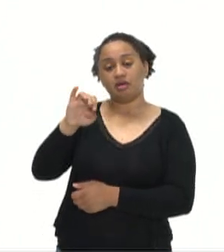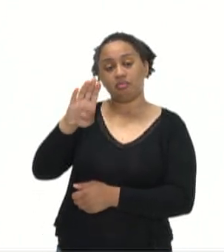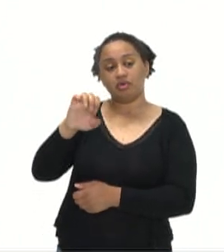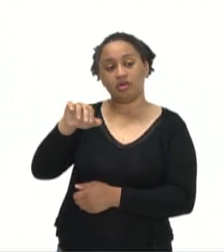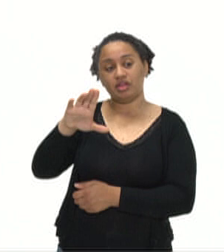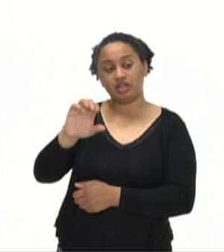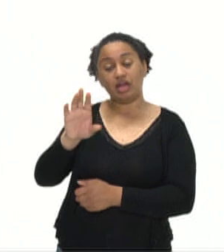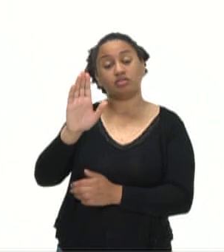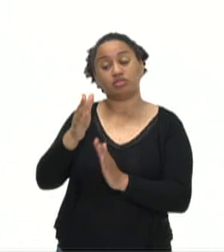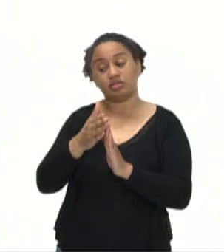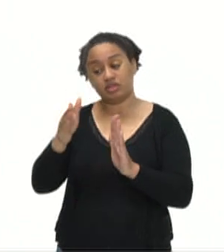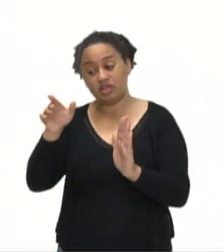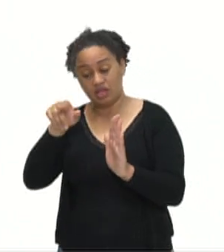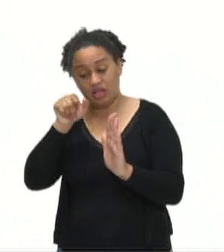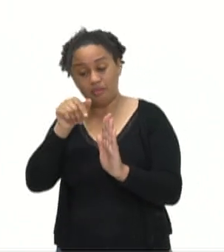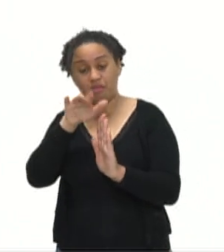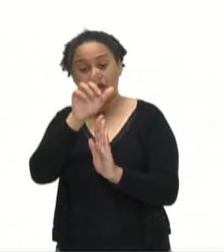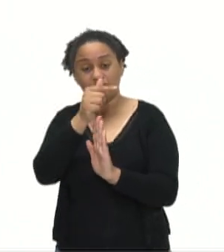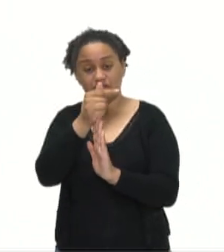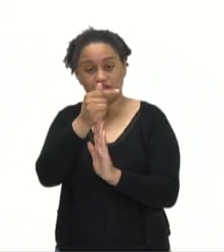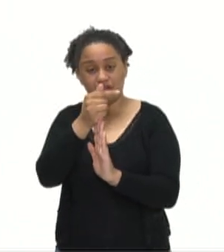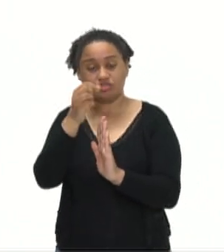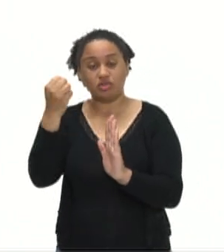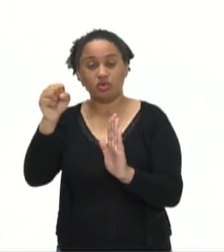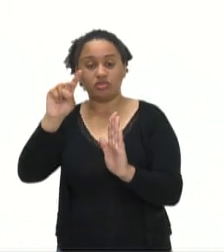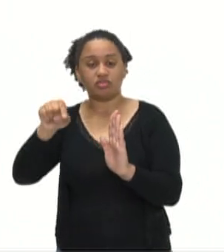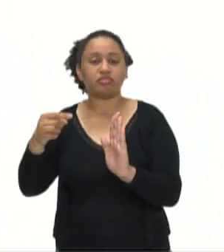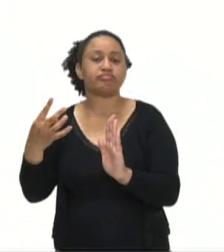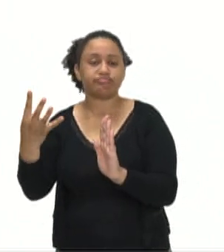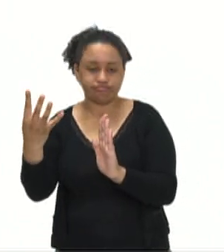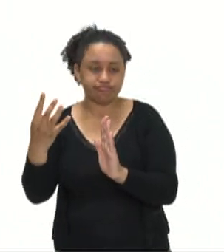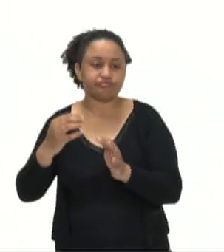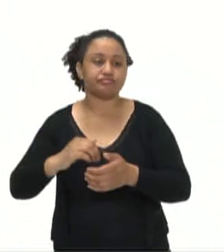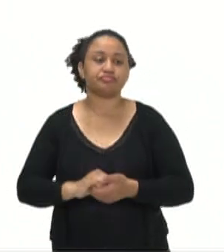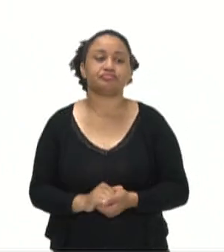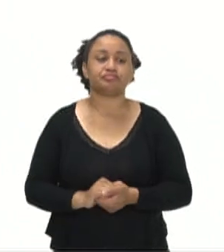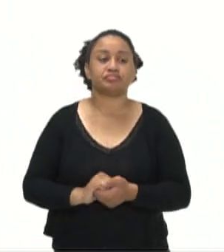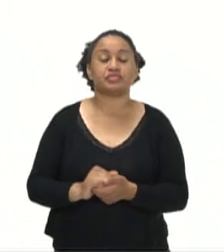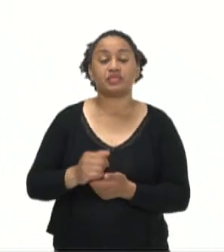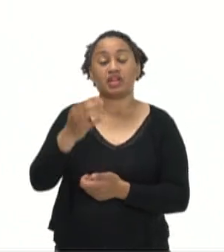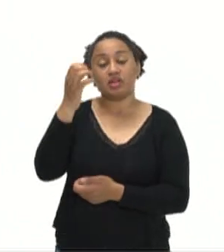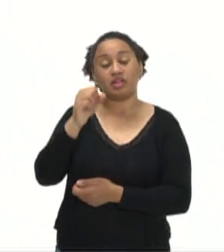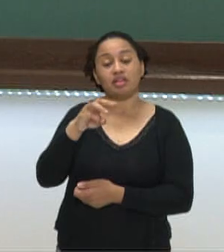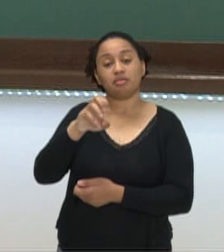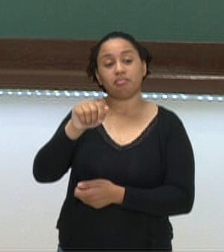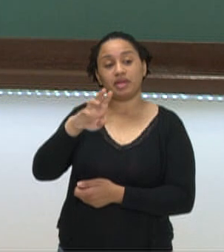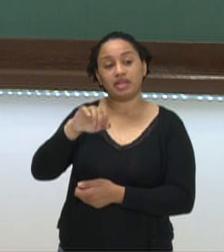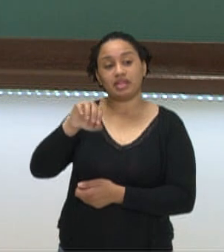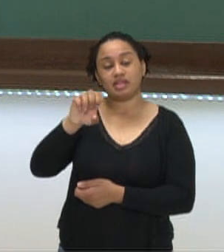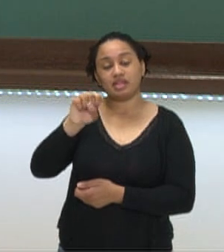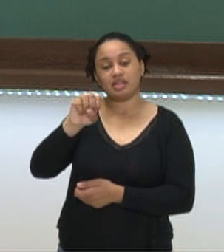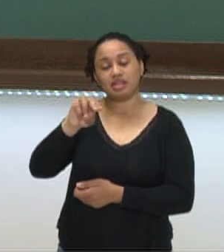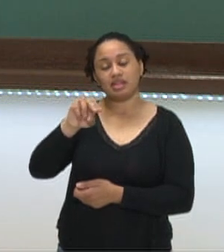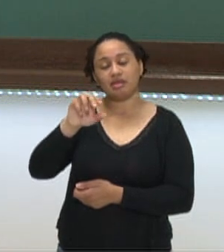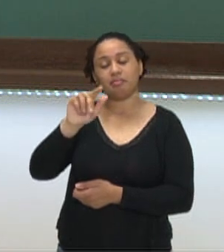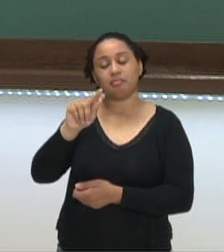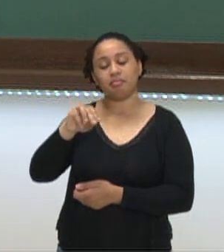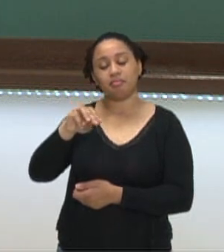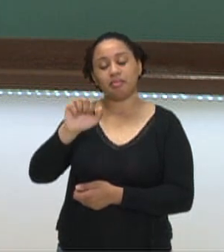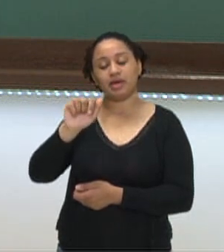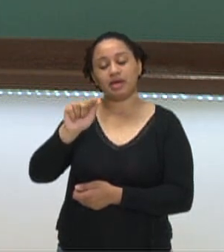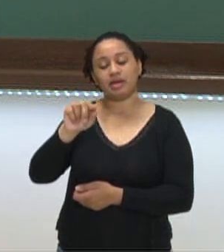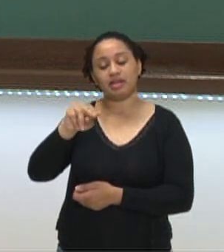é básico, já é acima de 7, 8,4. O leite de magnésia, usado como